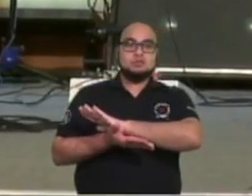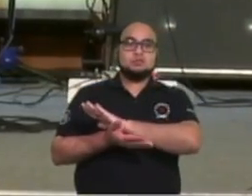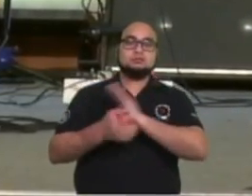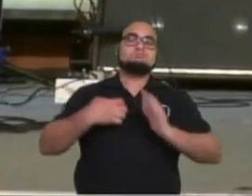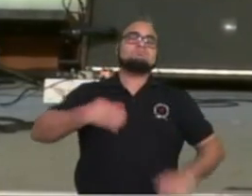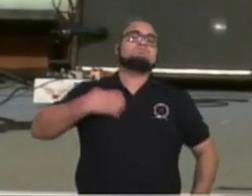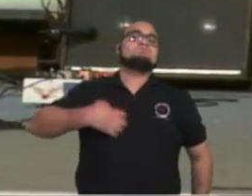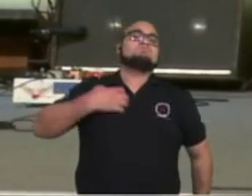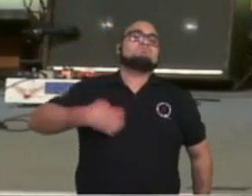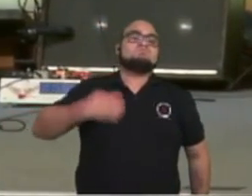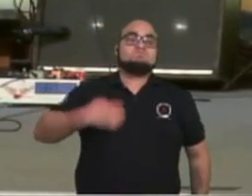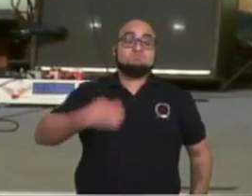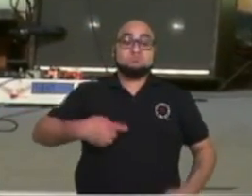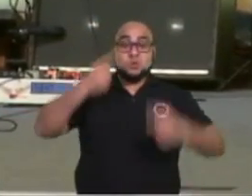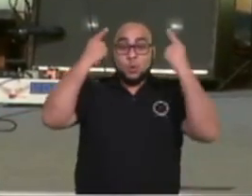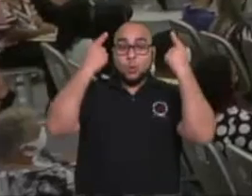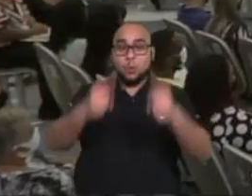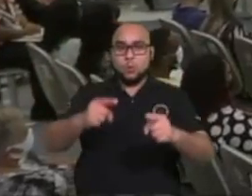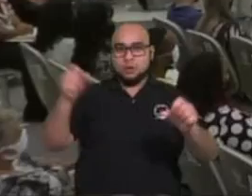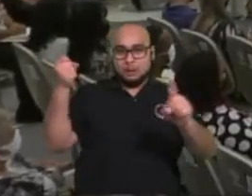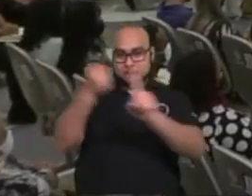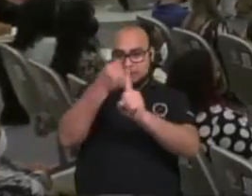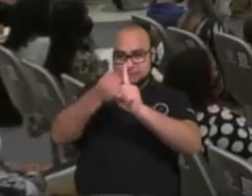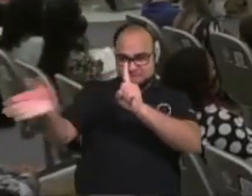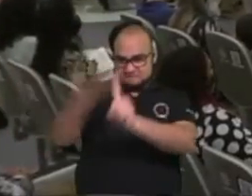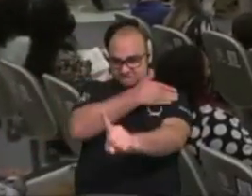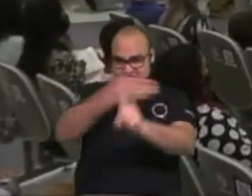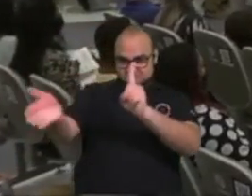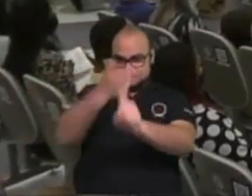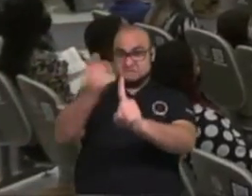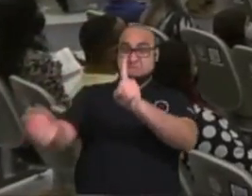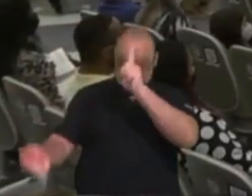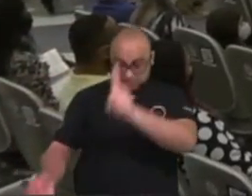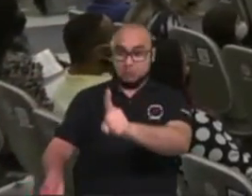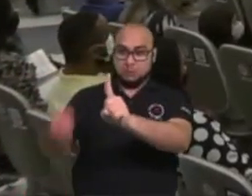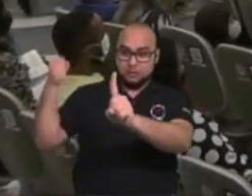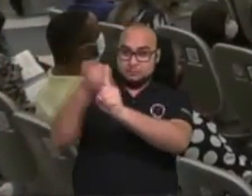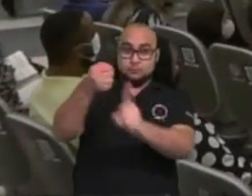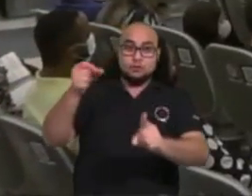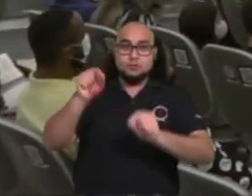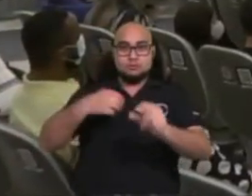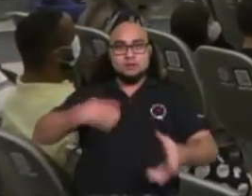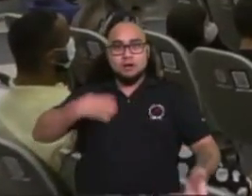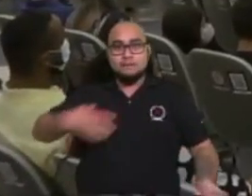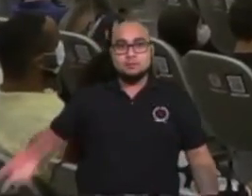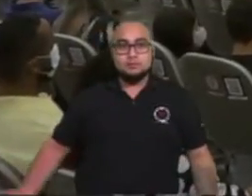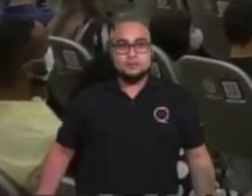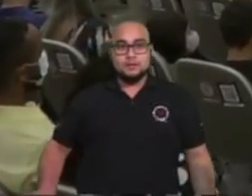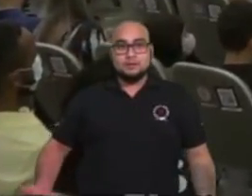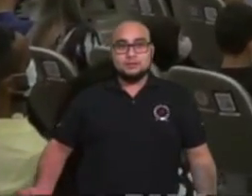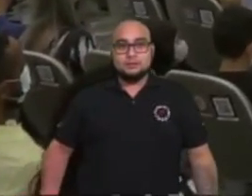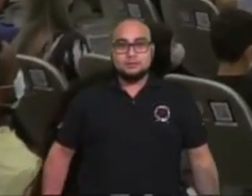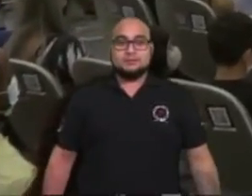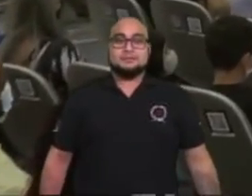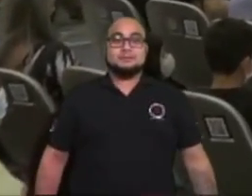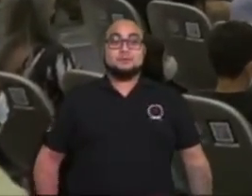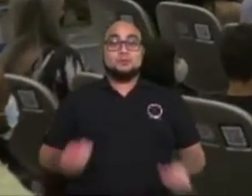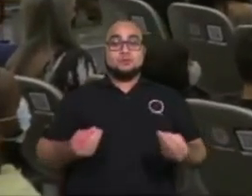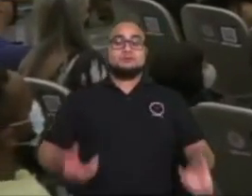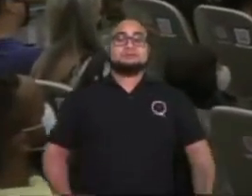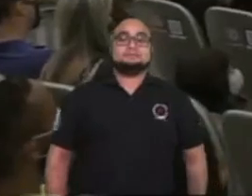contra você vai sair agredindo todo mundo vai ficar com raiva da vida em